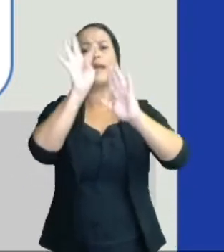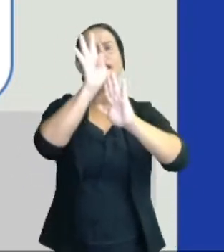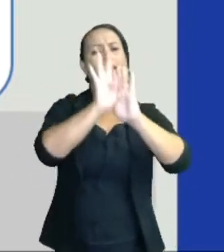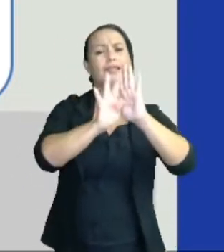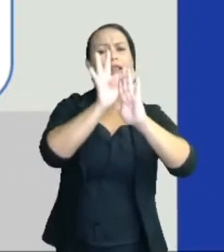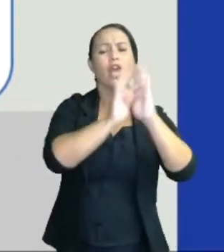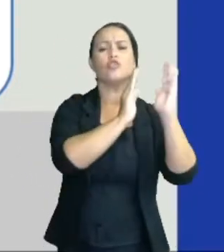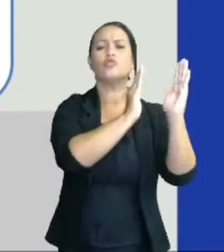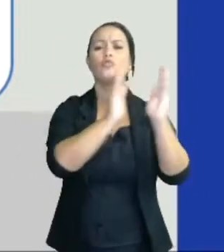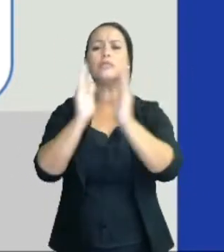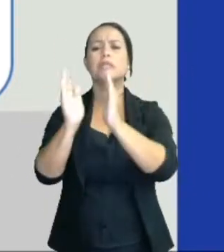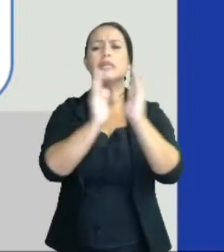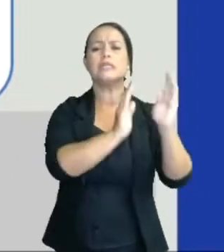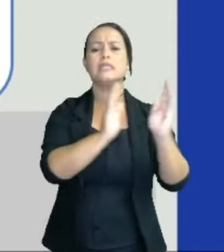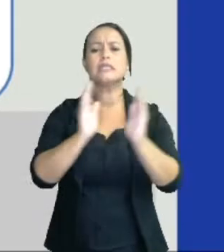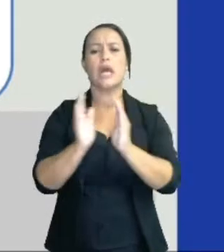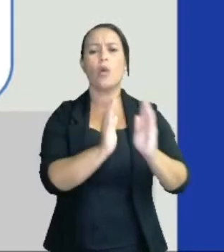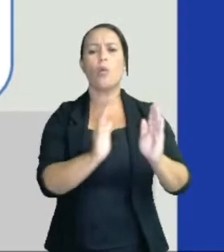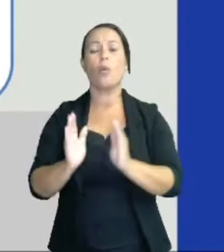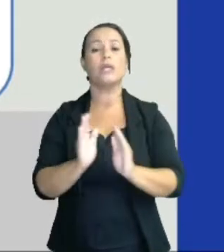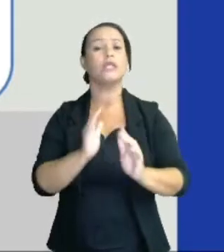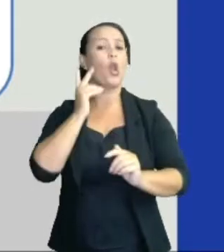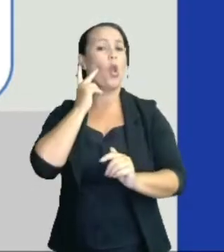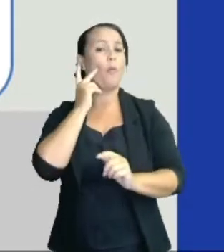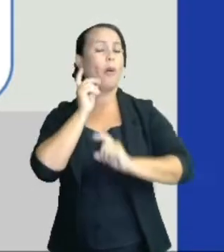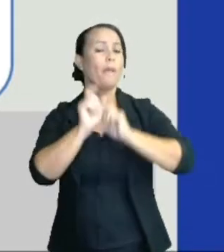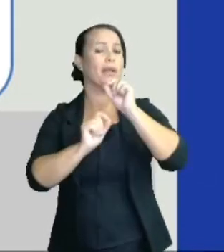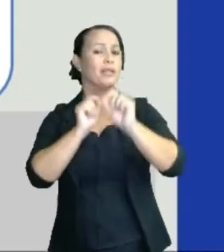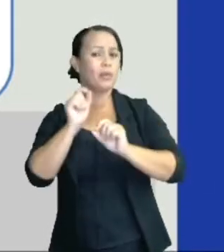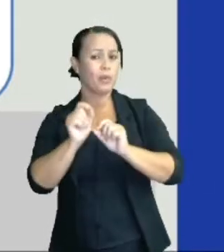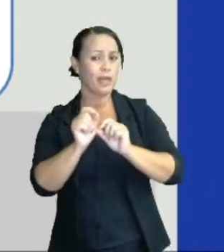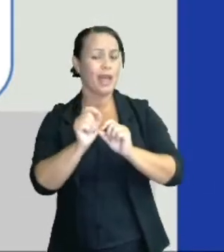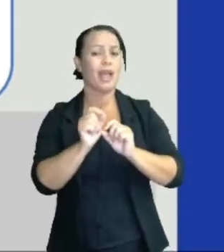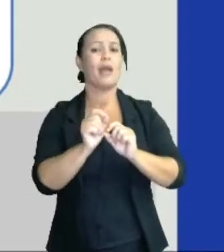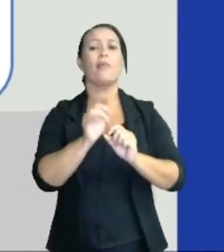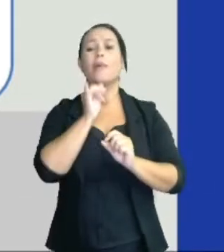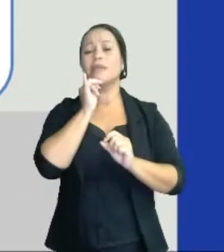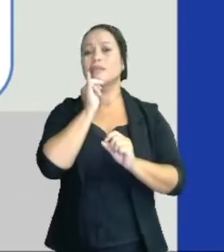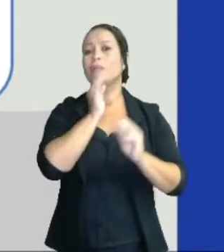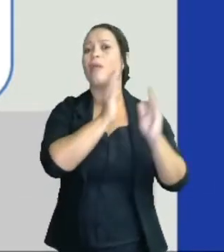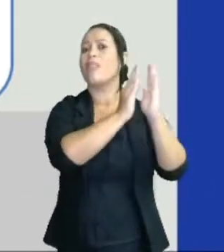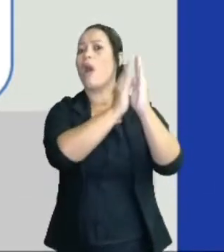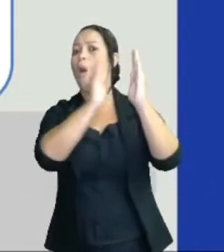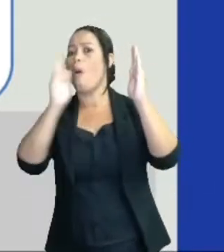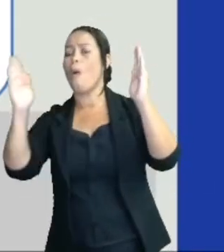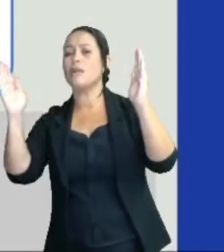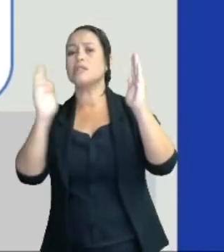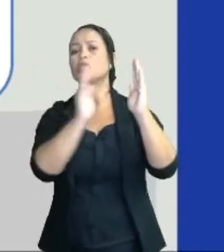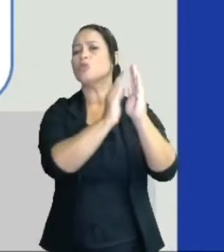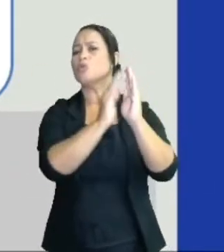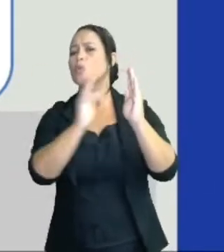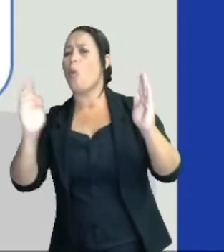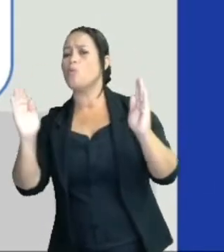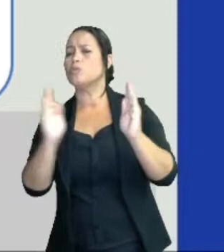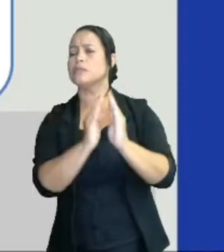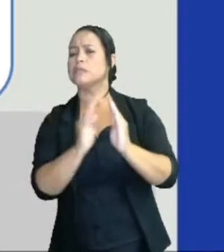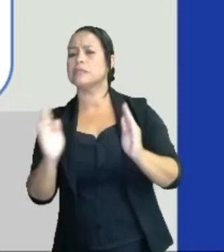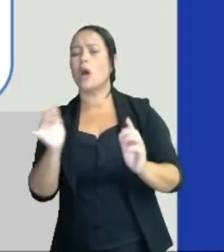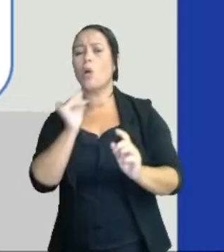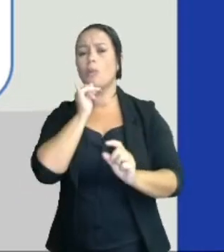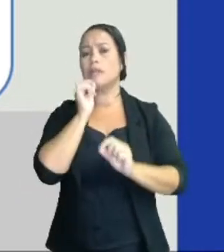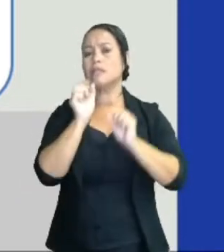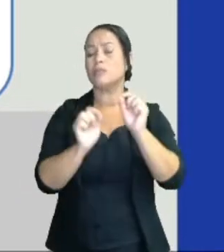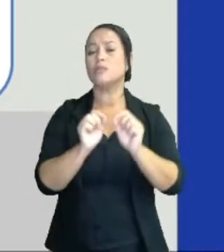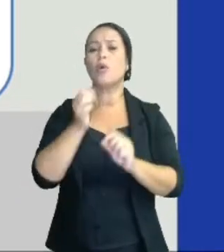em sequência, normalmente na horizontal. Podemos dizer que são